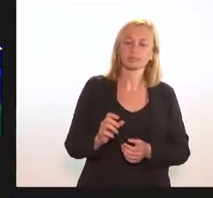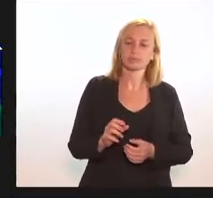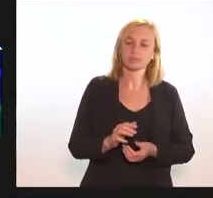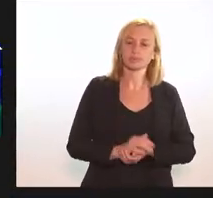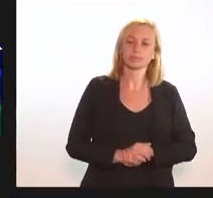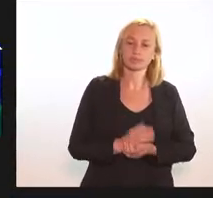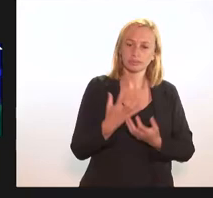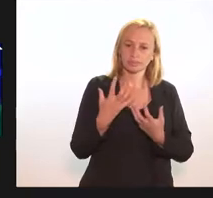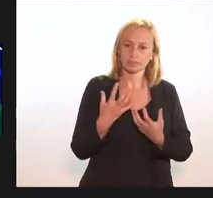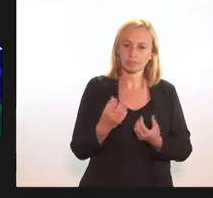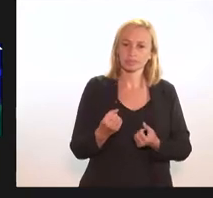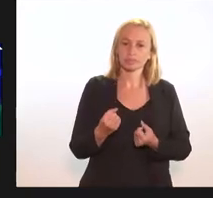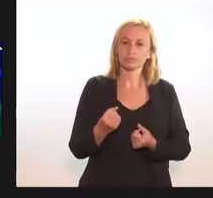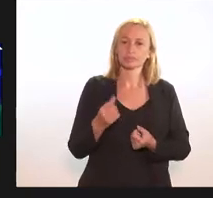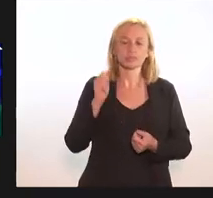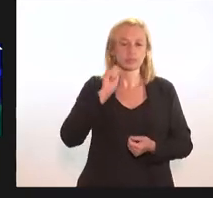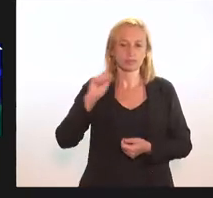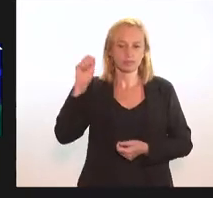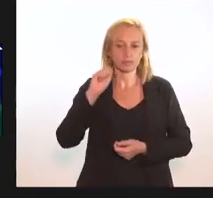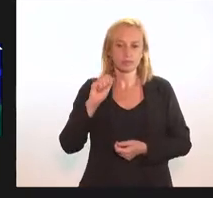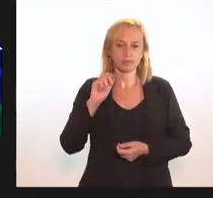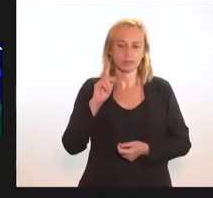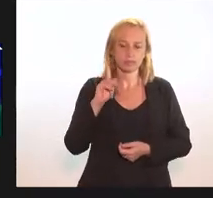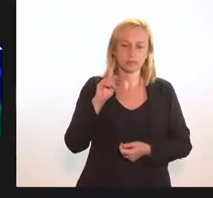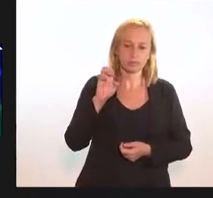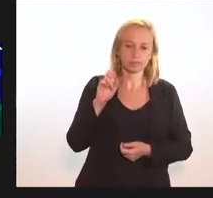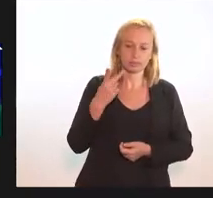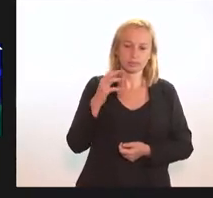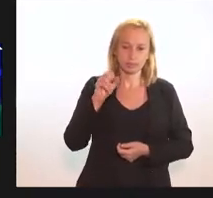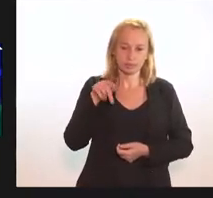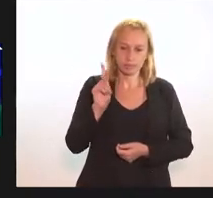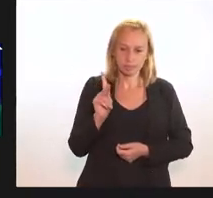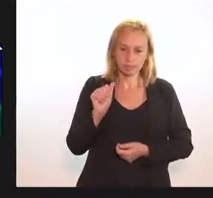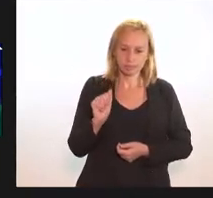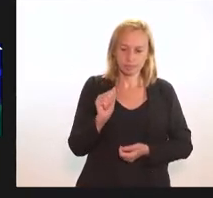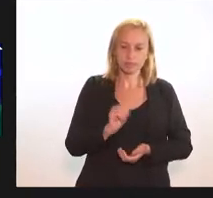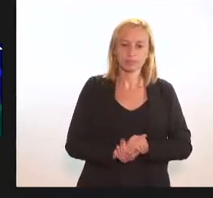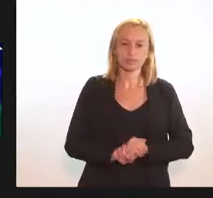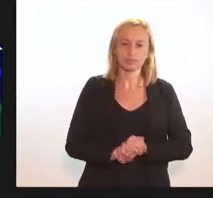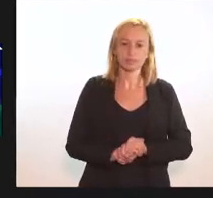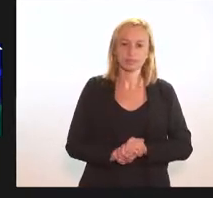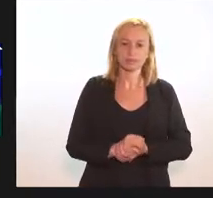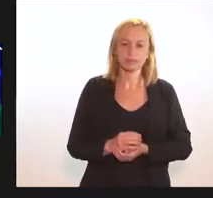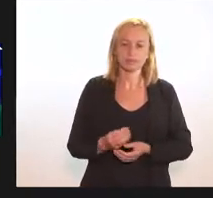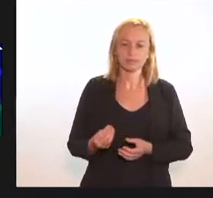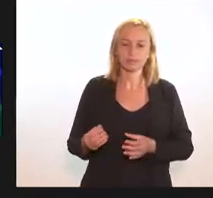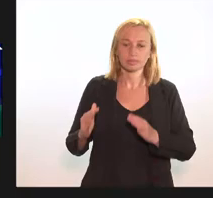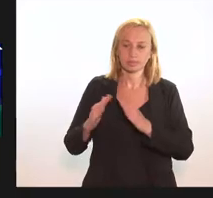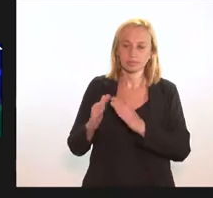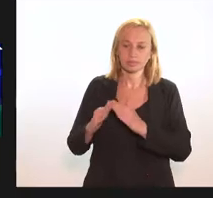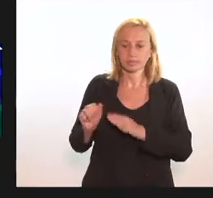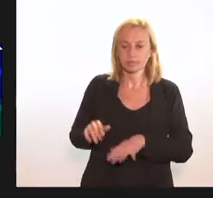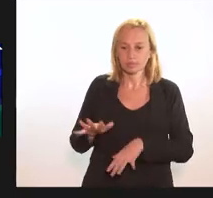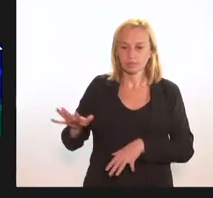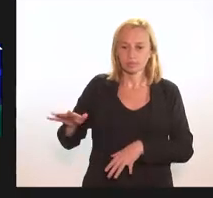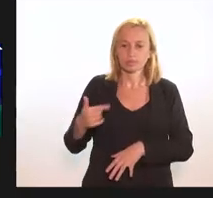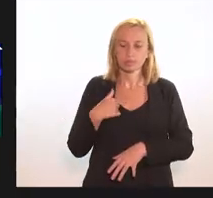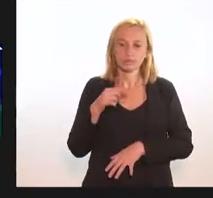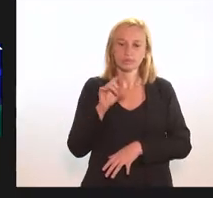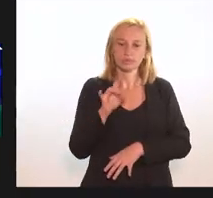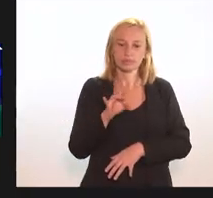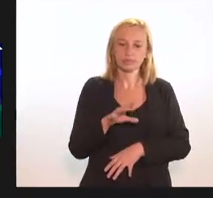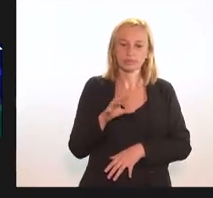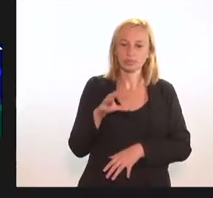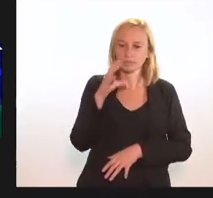colocando a assessora Ellen para atender esse conjunto de favelas. Eu, no final de semana, vou tentar